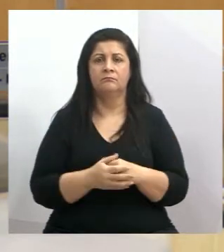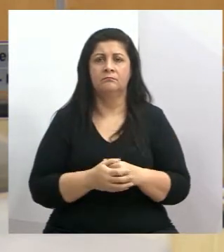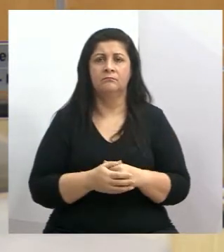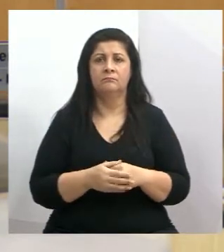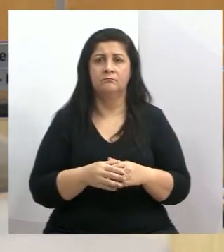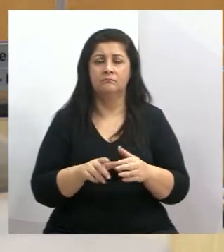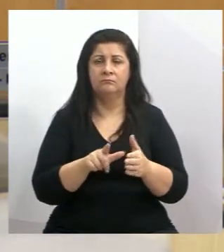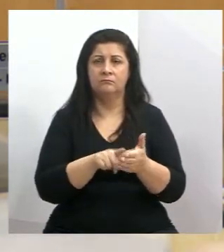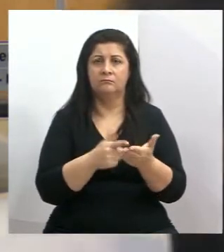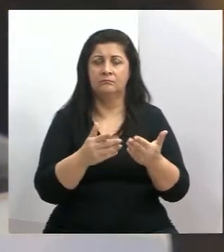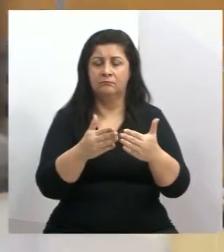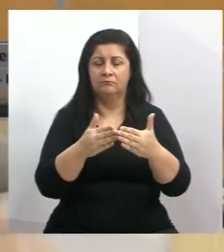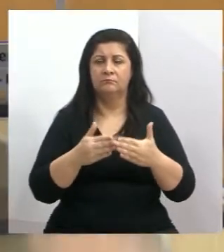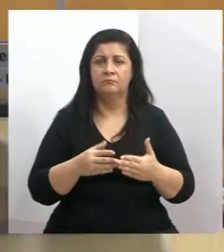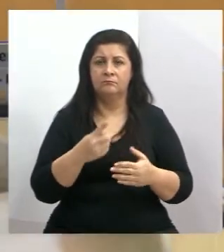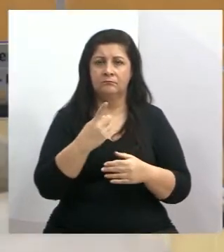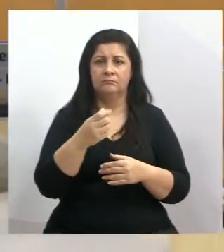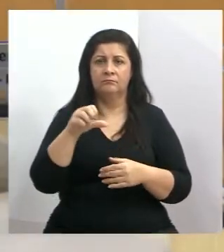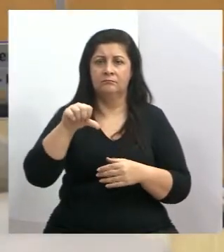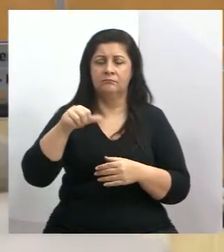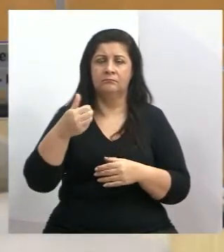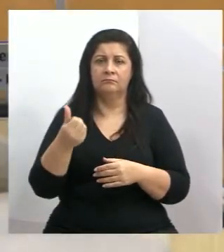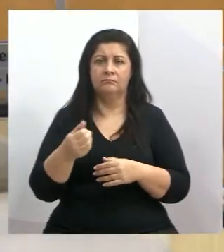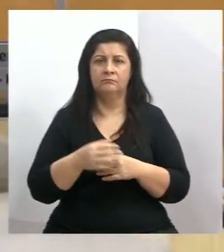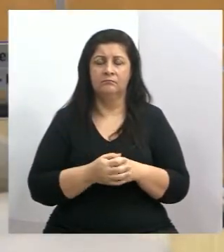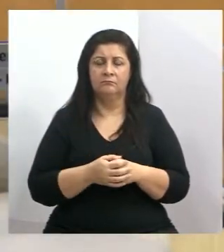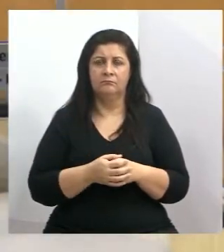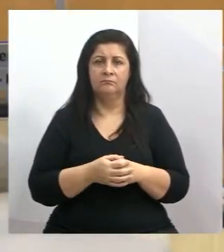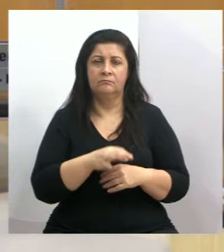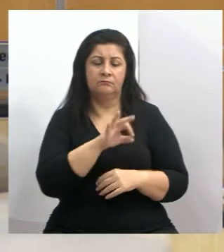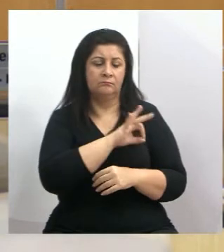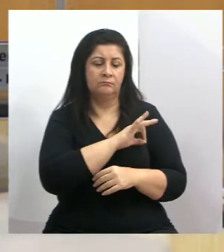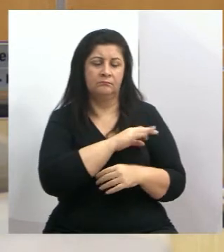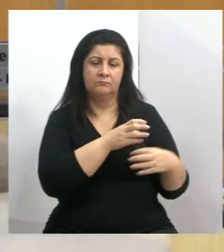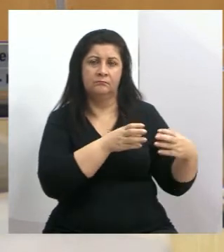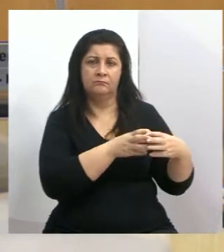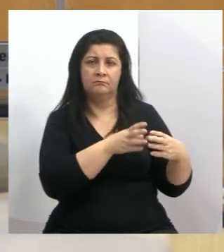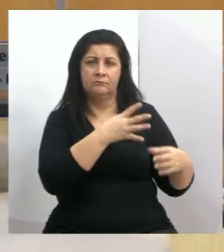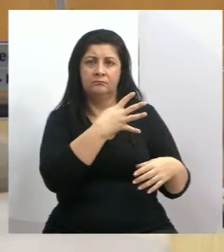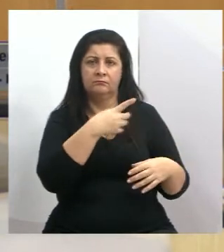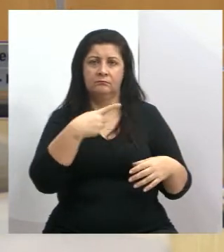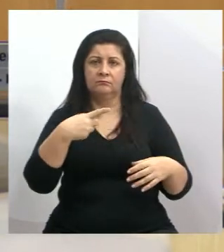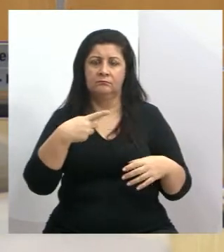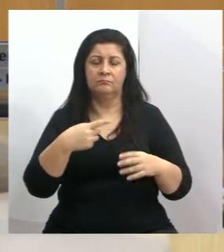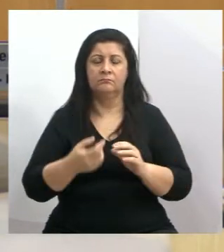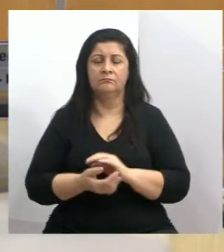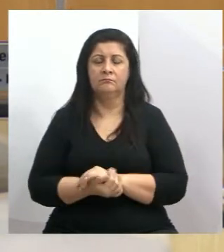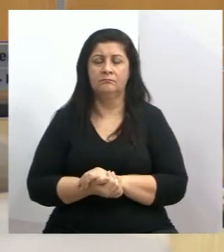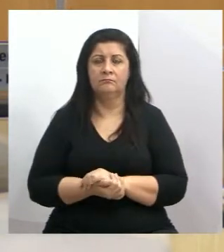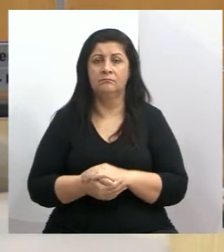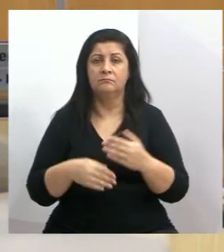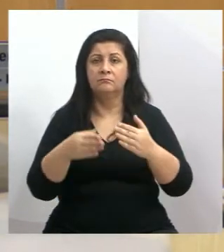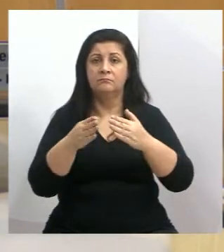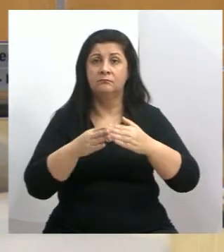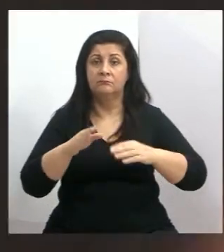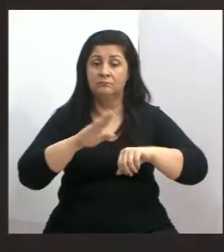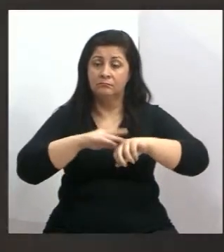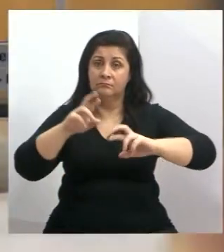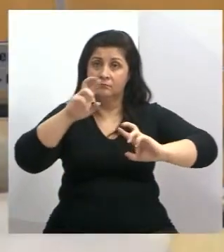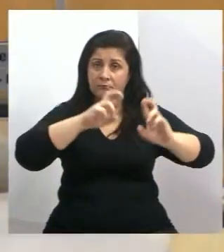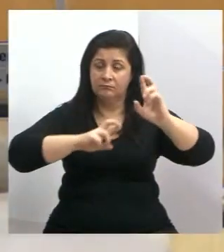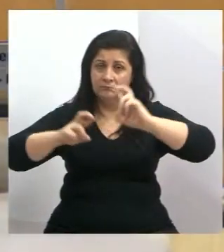do 196 ao 41º Batalhão de Polícia Militar do interior solicitando